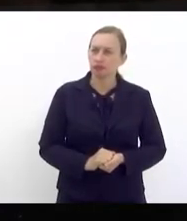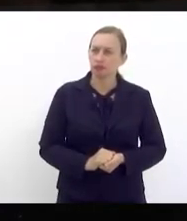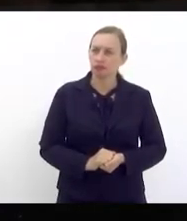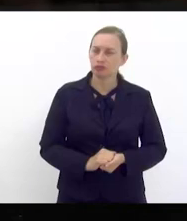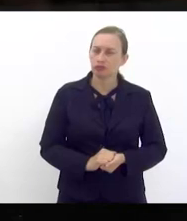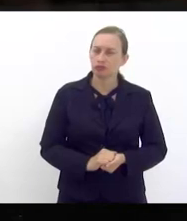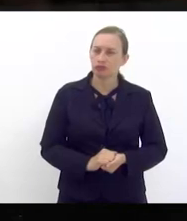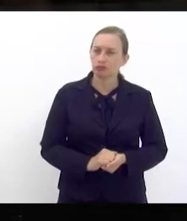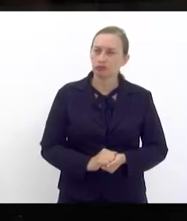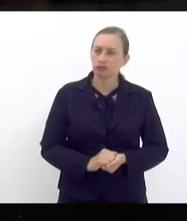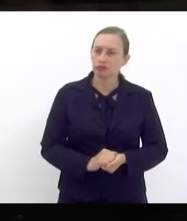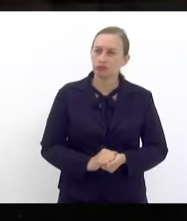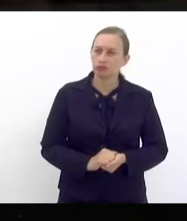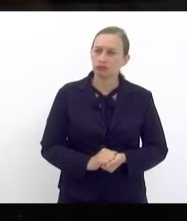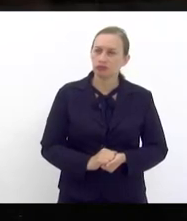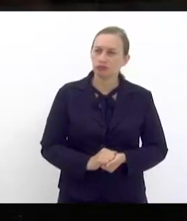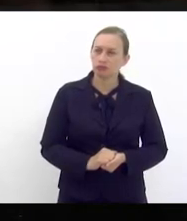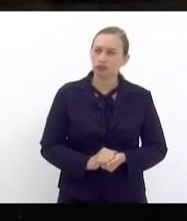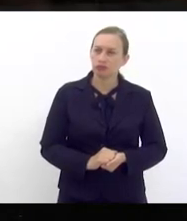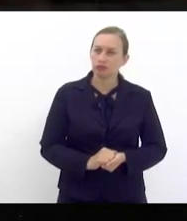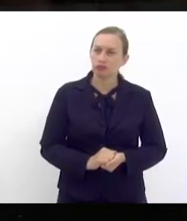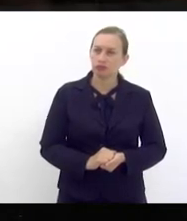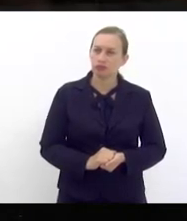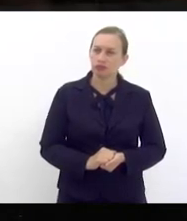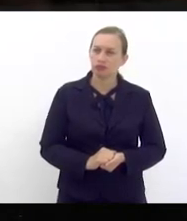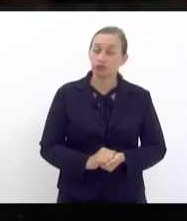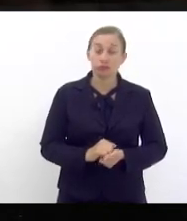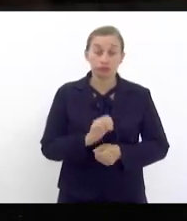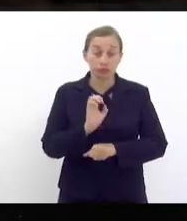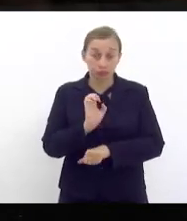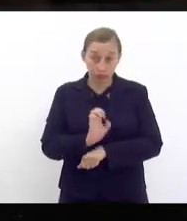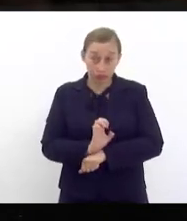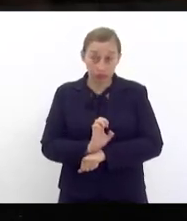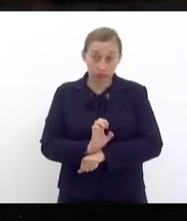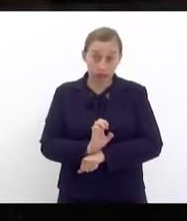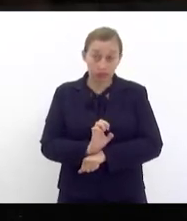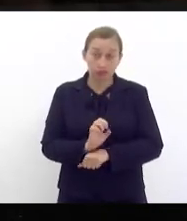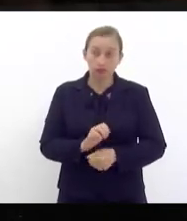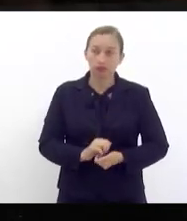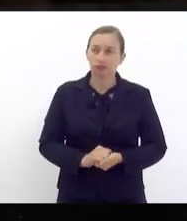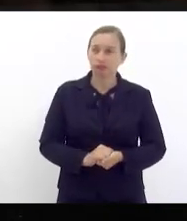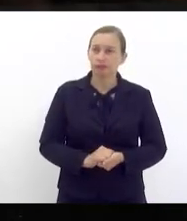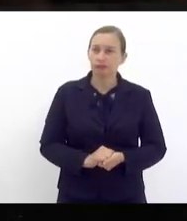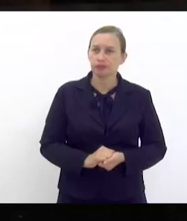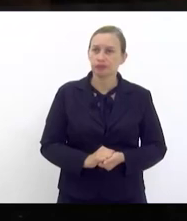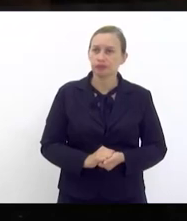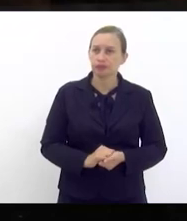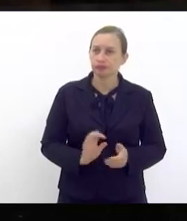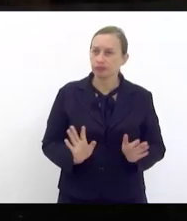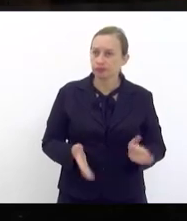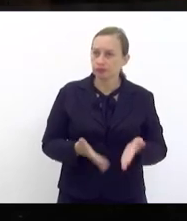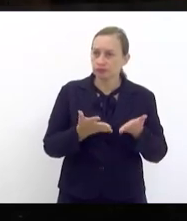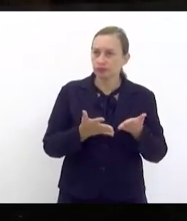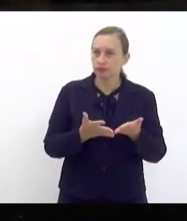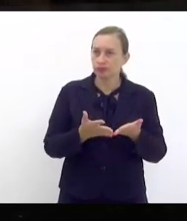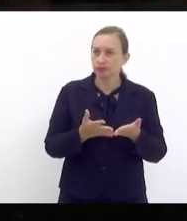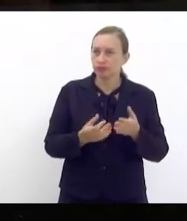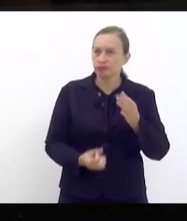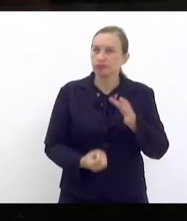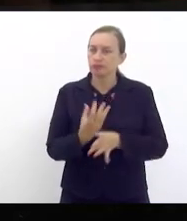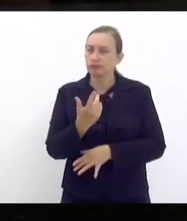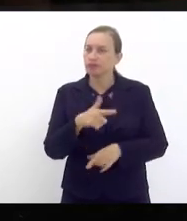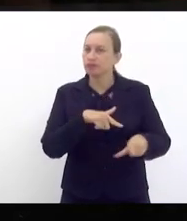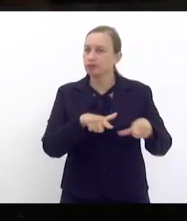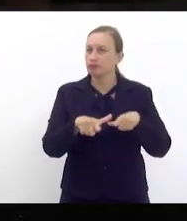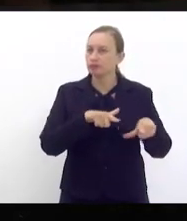assunção de que o Estado, para incentivar a geração de emprego,